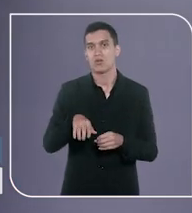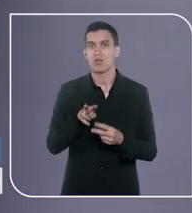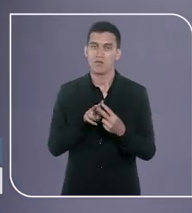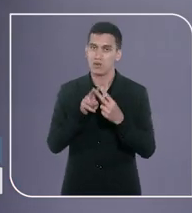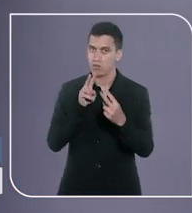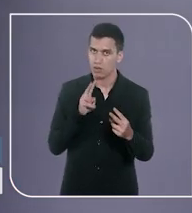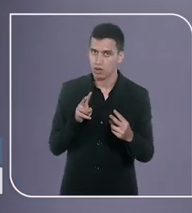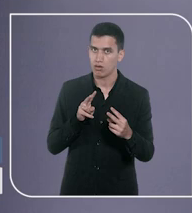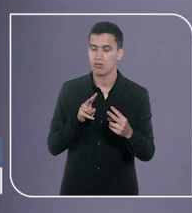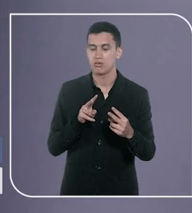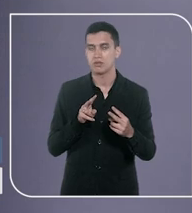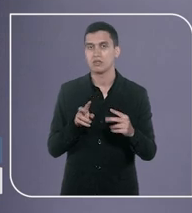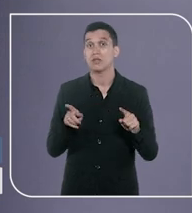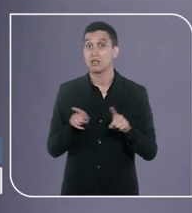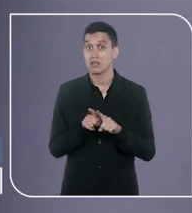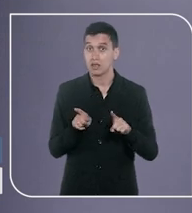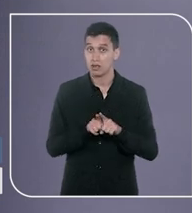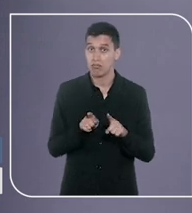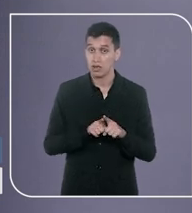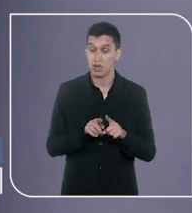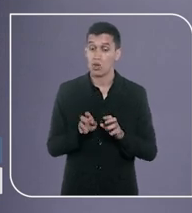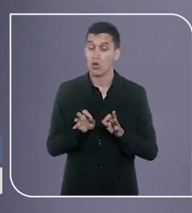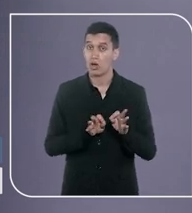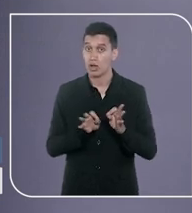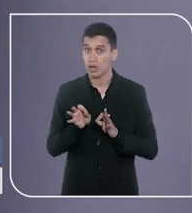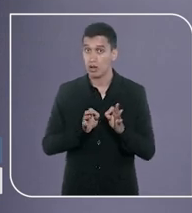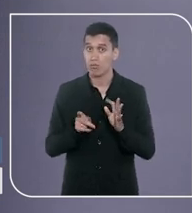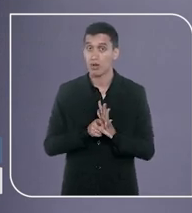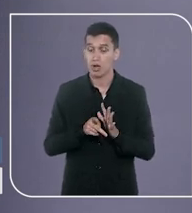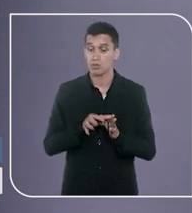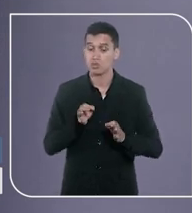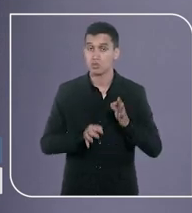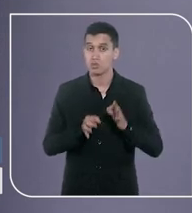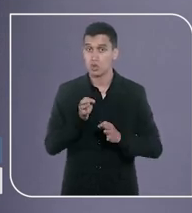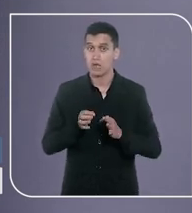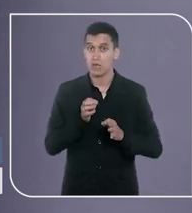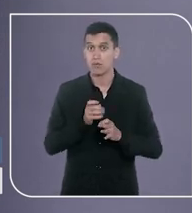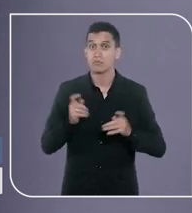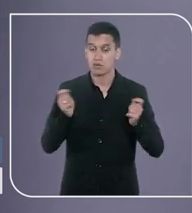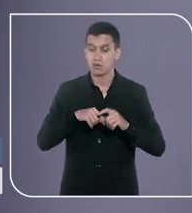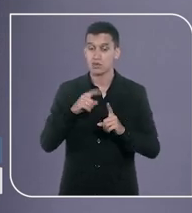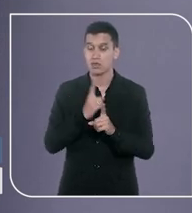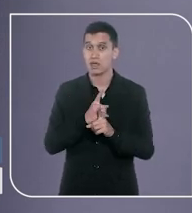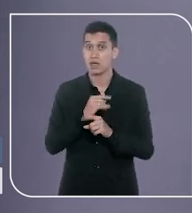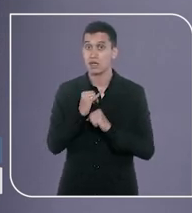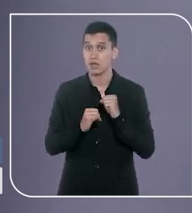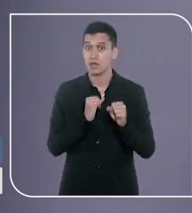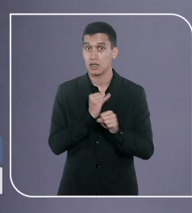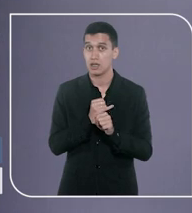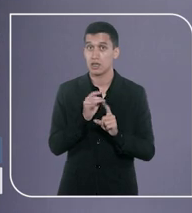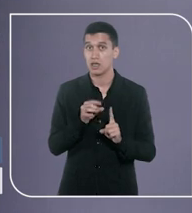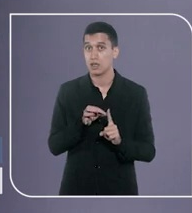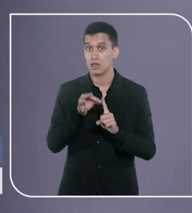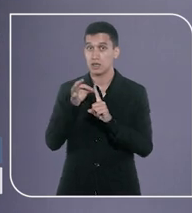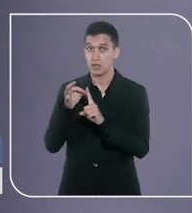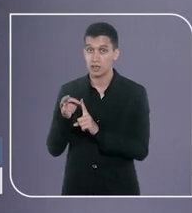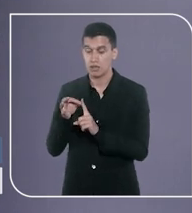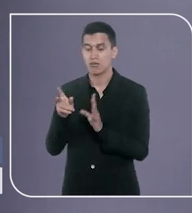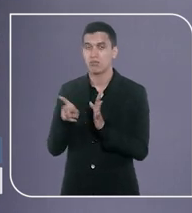eletrônica, e também, por fim, a reprodução de julgado disponível na internet com a indicação da